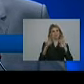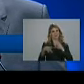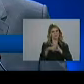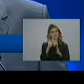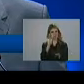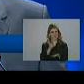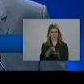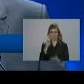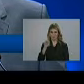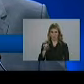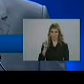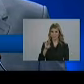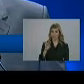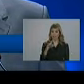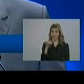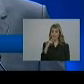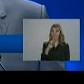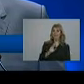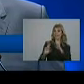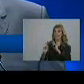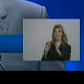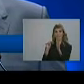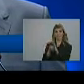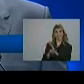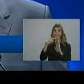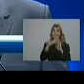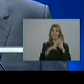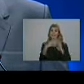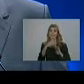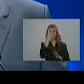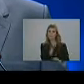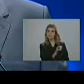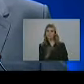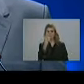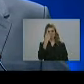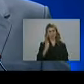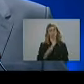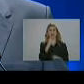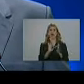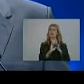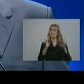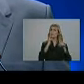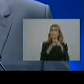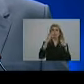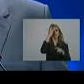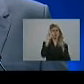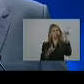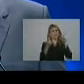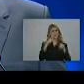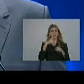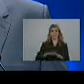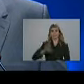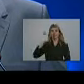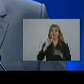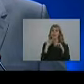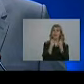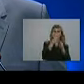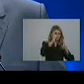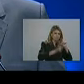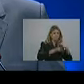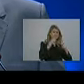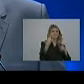oficial da Band Rio. A regra com relação ao número de participantes foi aprovada pela maioria dos candidatos em reunião com a direção